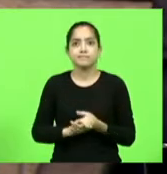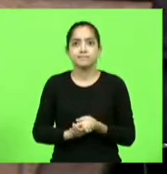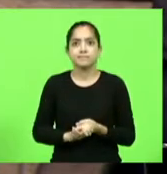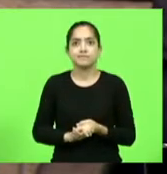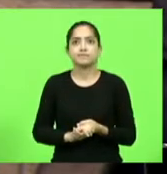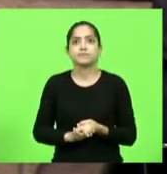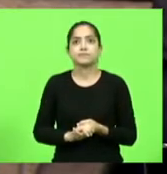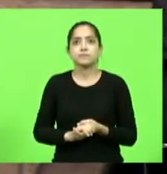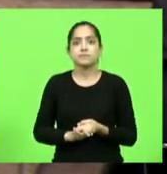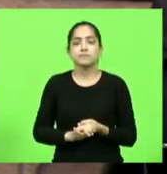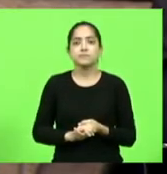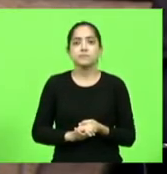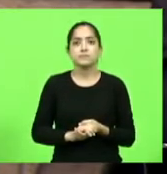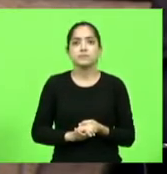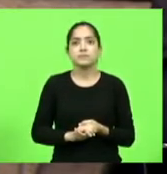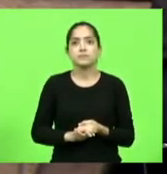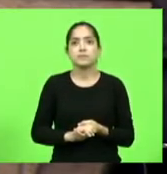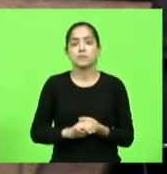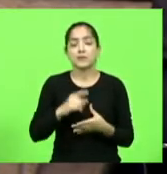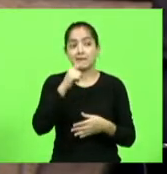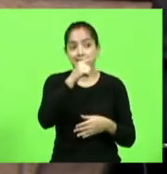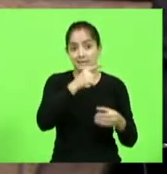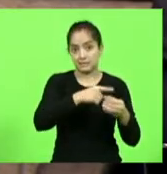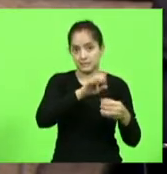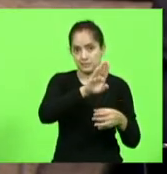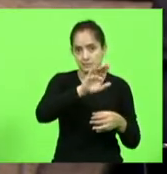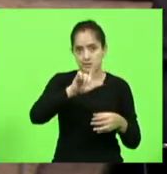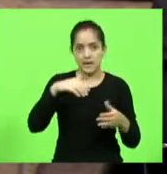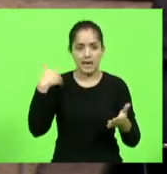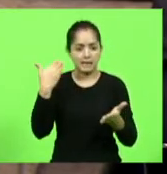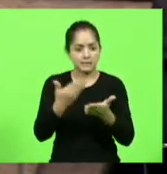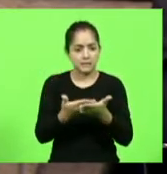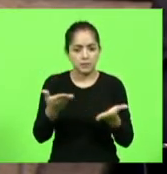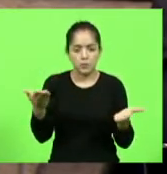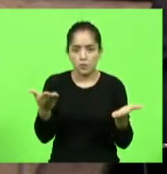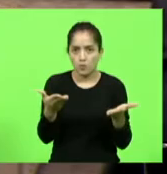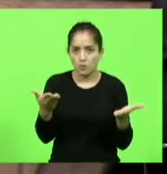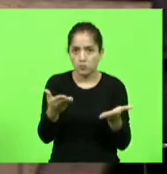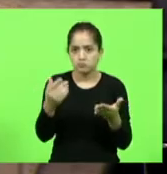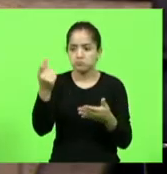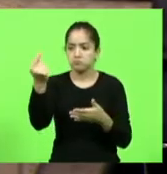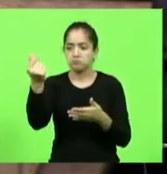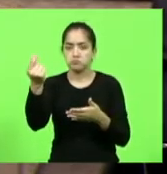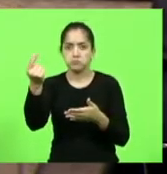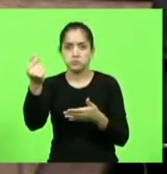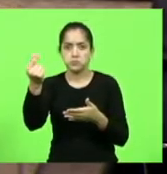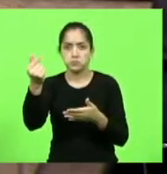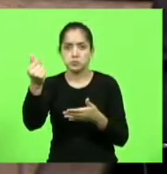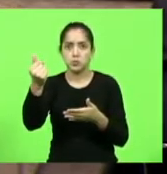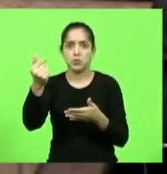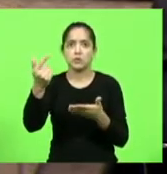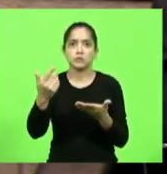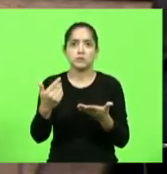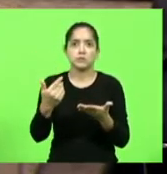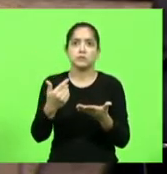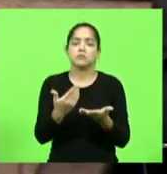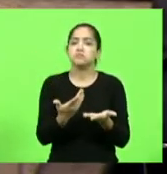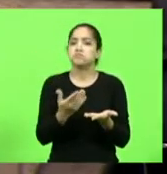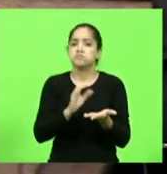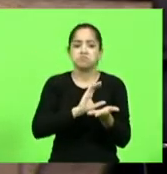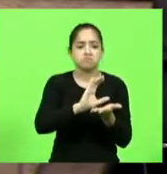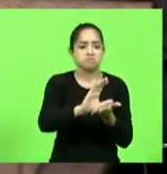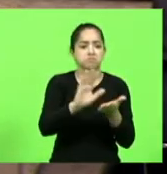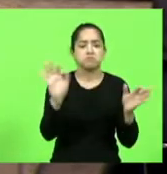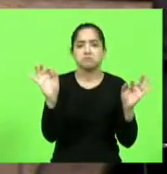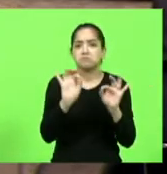Soltaram o foguete, deputado Ismael, lá em Blumenau. Até hoje, dinheiro a conta gotas, um faz de conta que não sai do